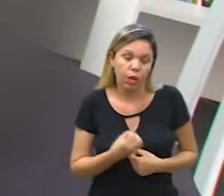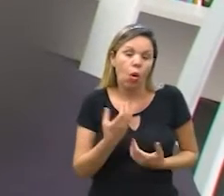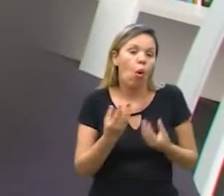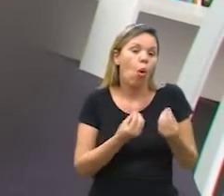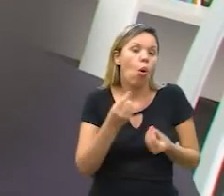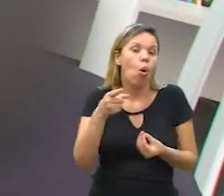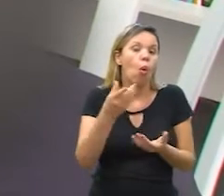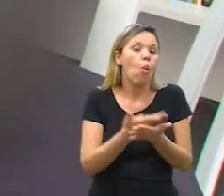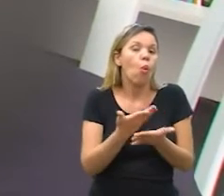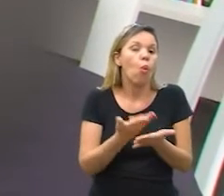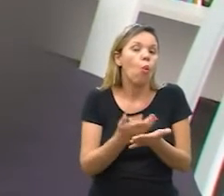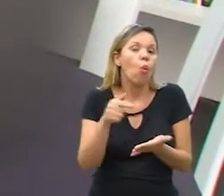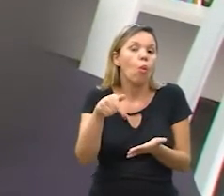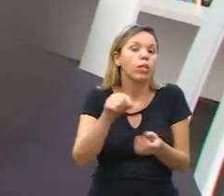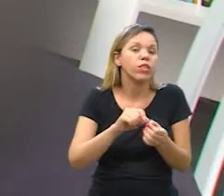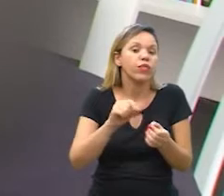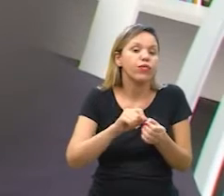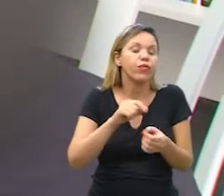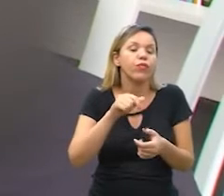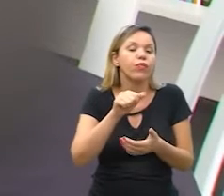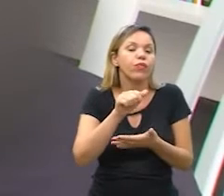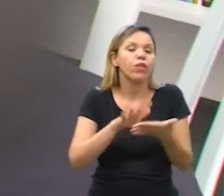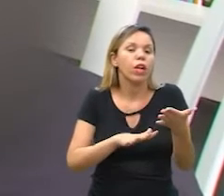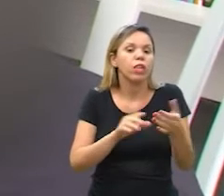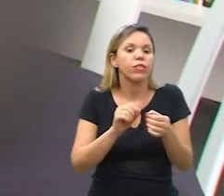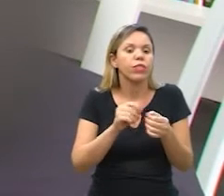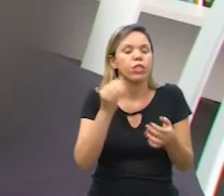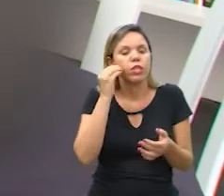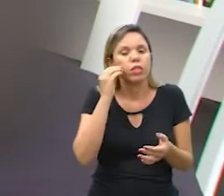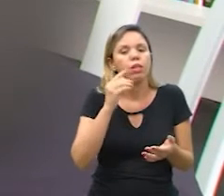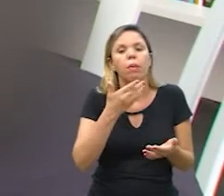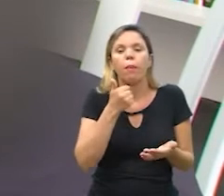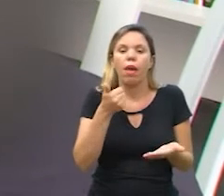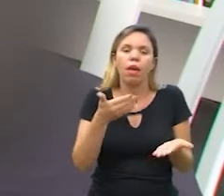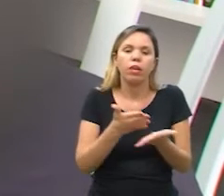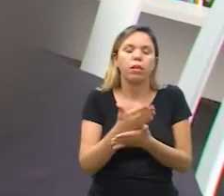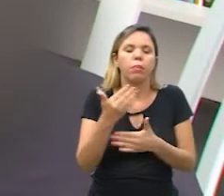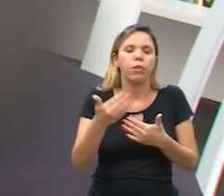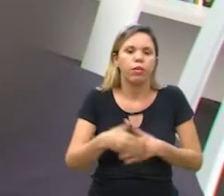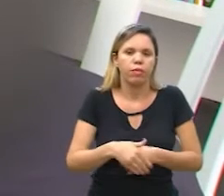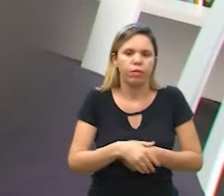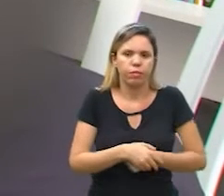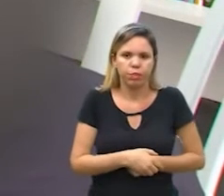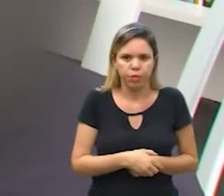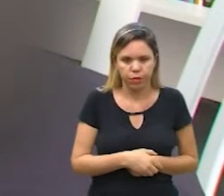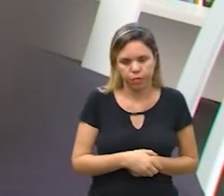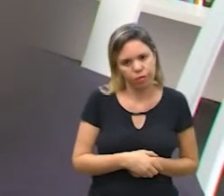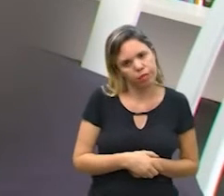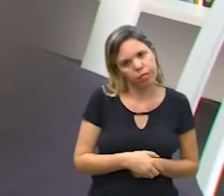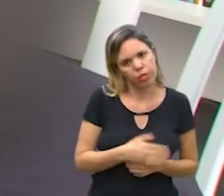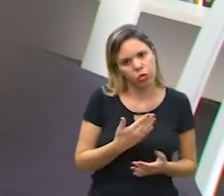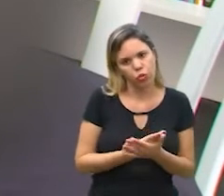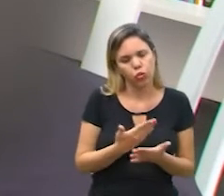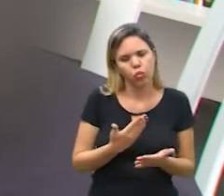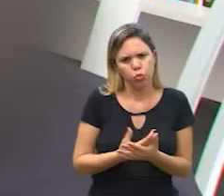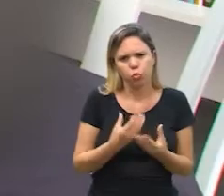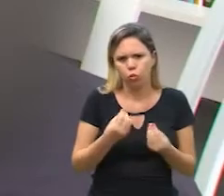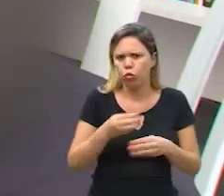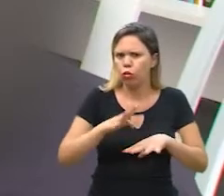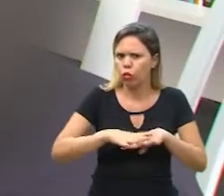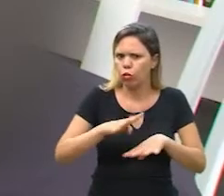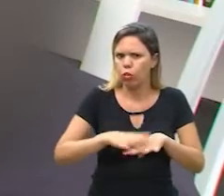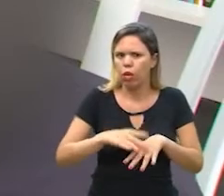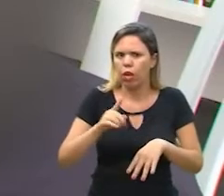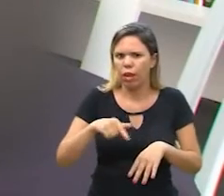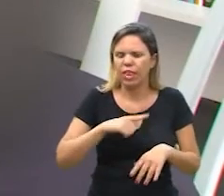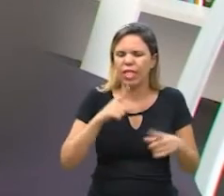Radiografia. Bom, e como estão seus estudos? O que você tem feito para tentar se dar bem na prova? Estou estudando